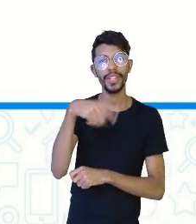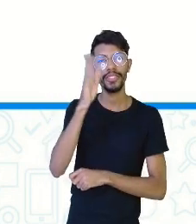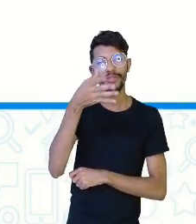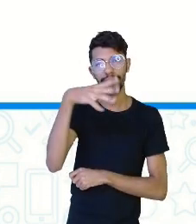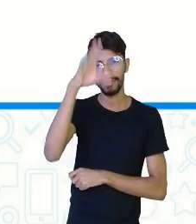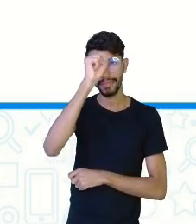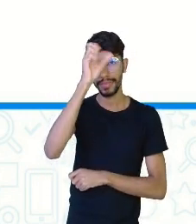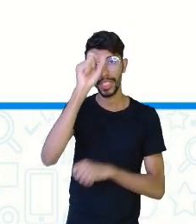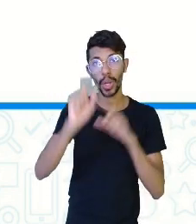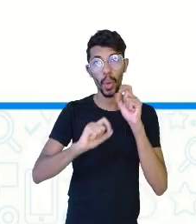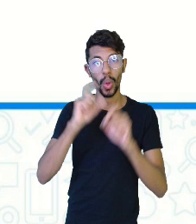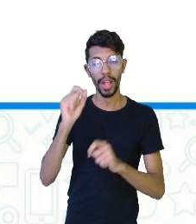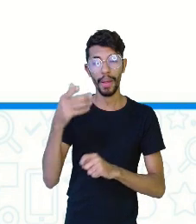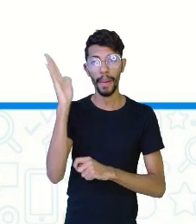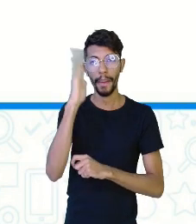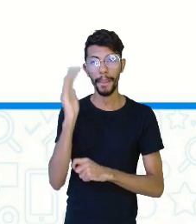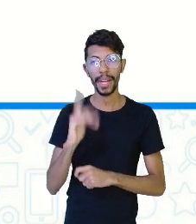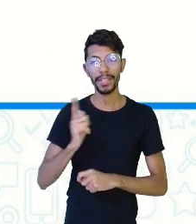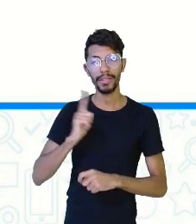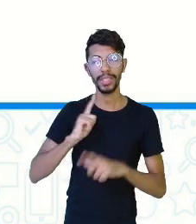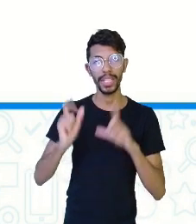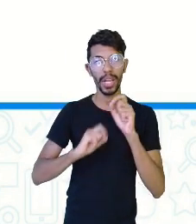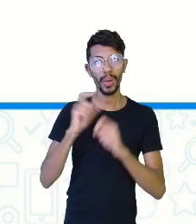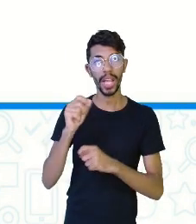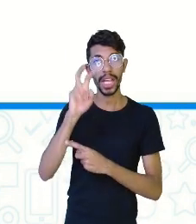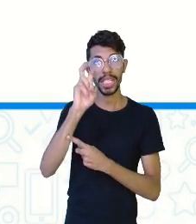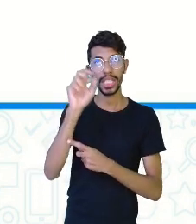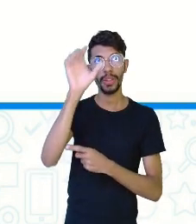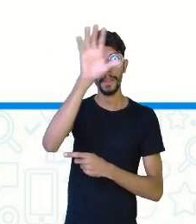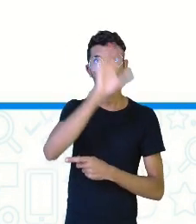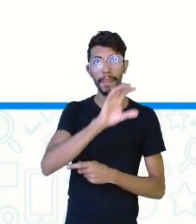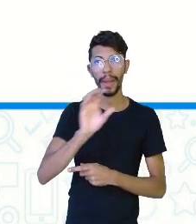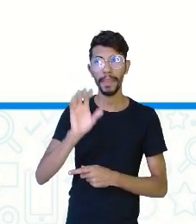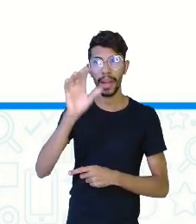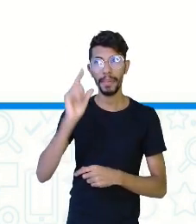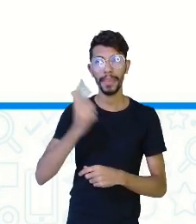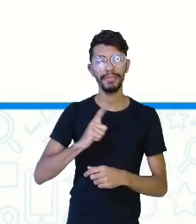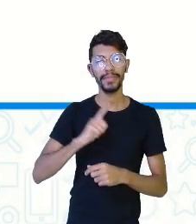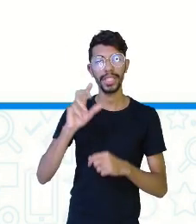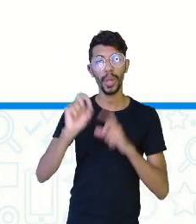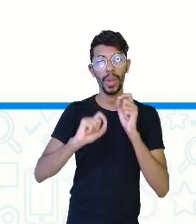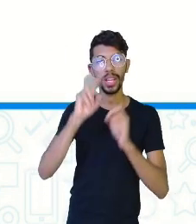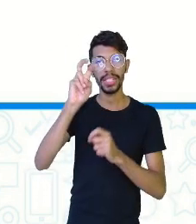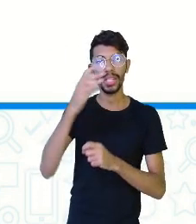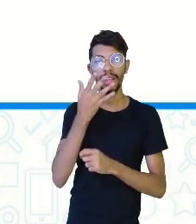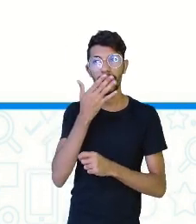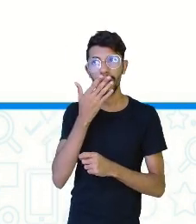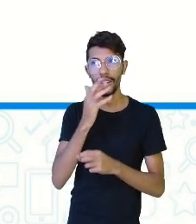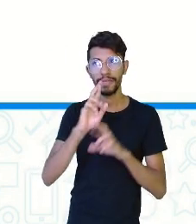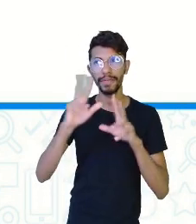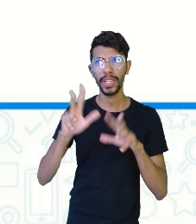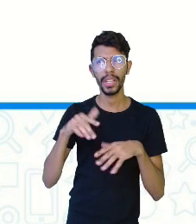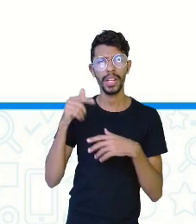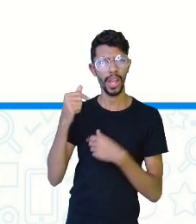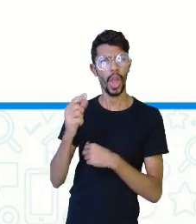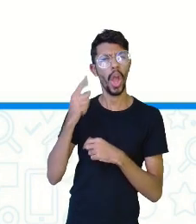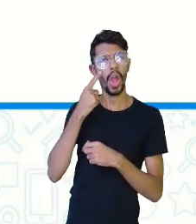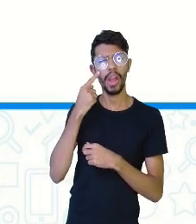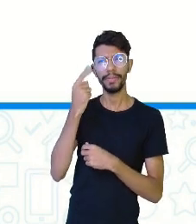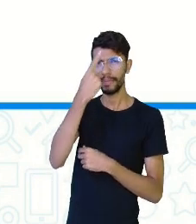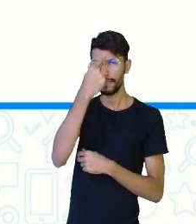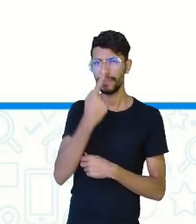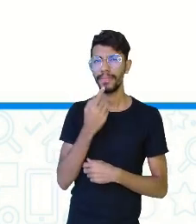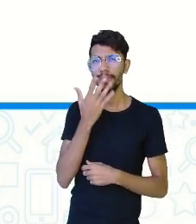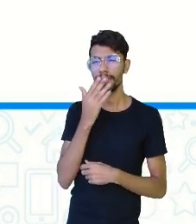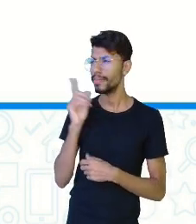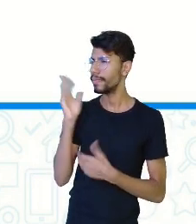5 regiões, que estão aí destacadas com 5 cores diferentes. Você lembra essa região em amarelo? Que região é